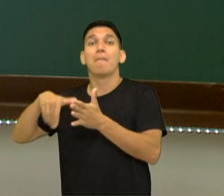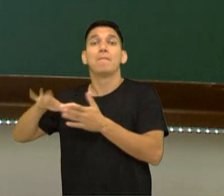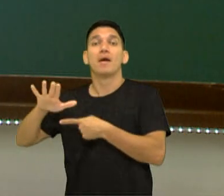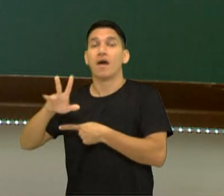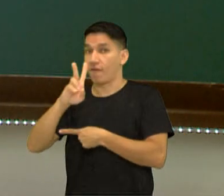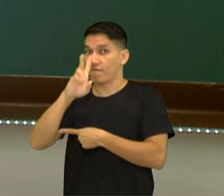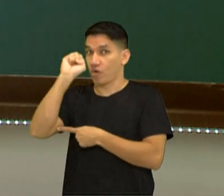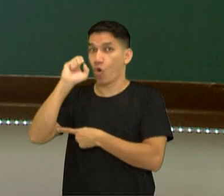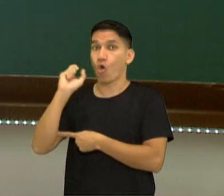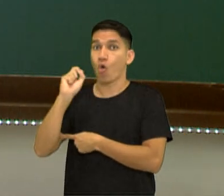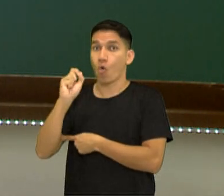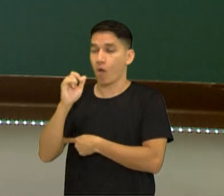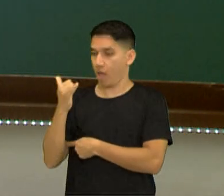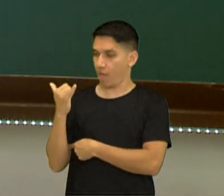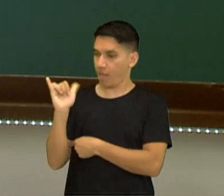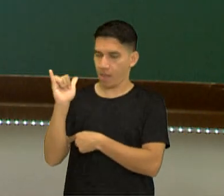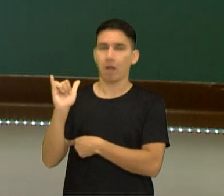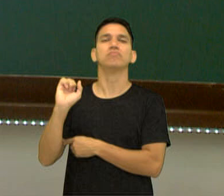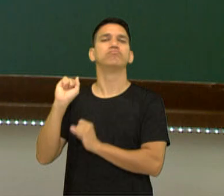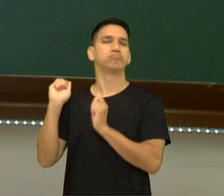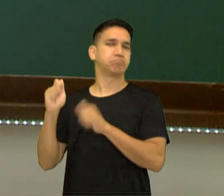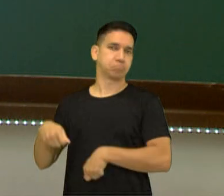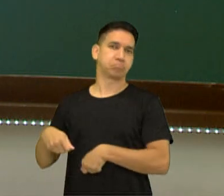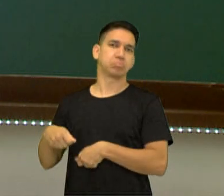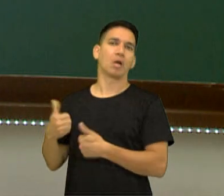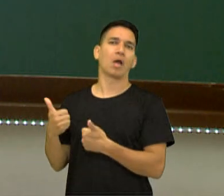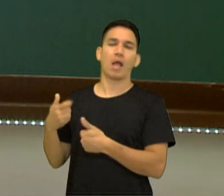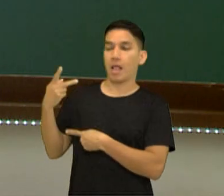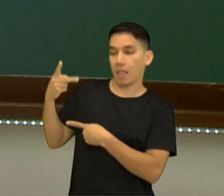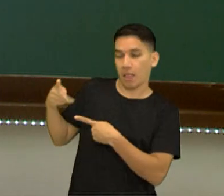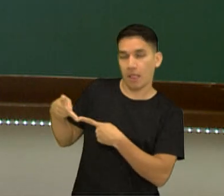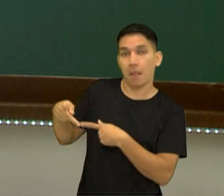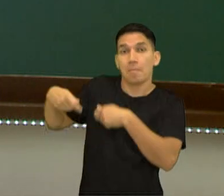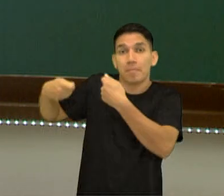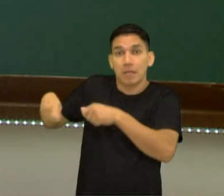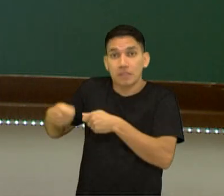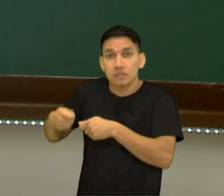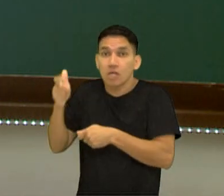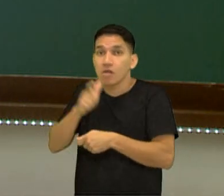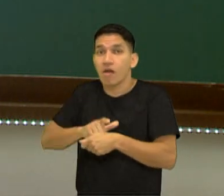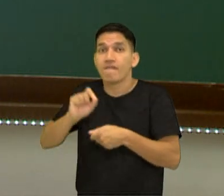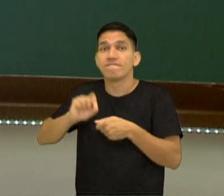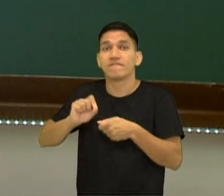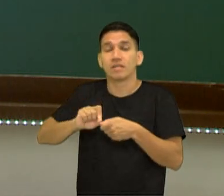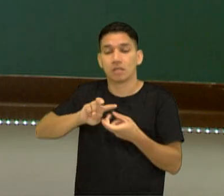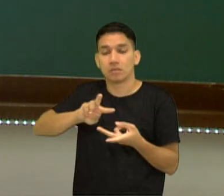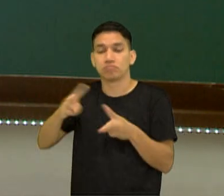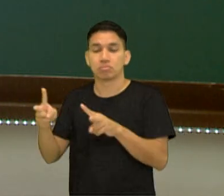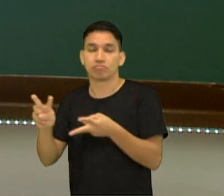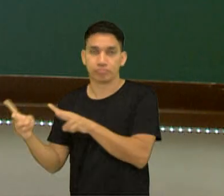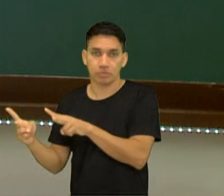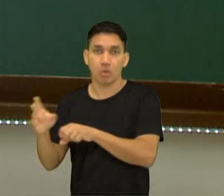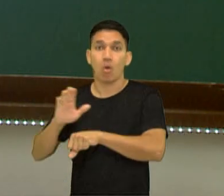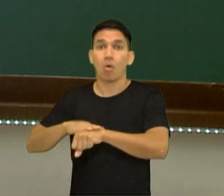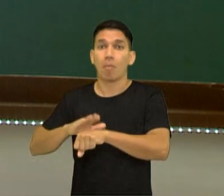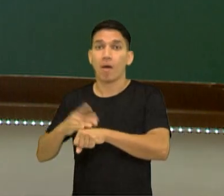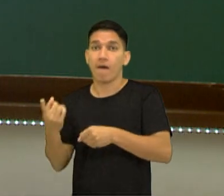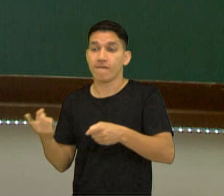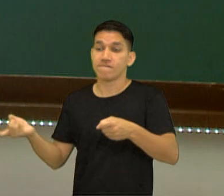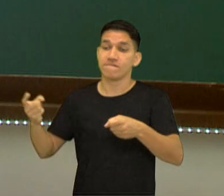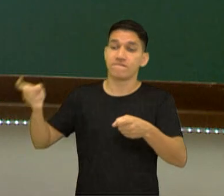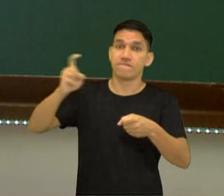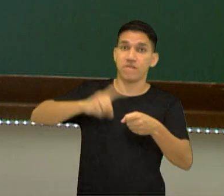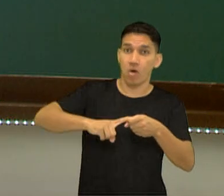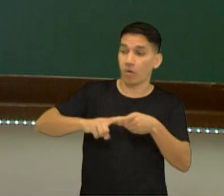de energia aqui que pode estar necessitando o elétron para fazer esse deslocamento. Uma vez que ele vai retornar, ele